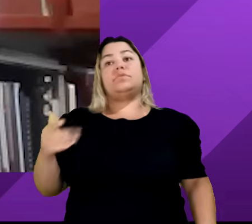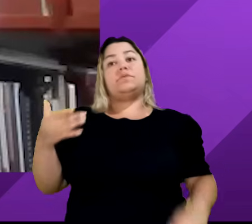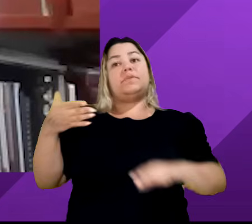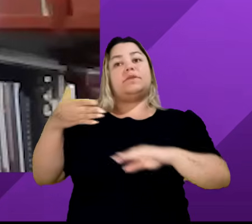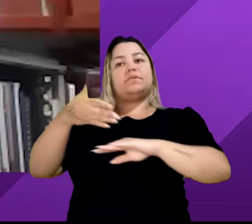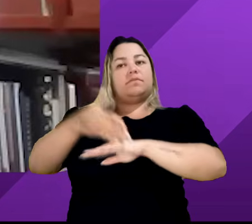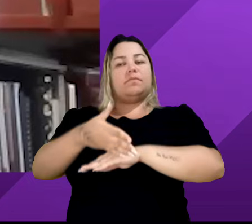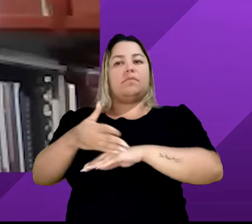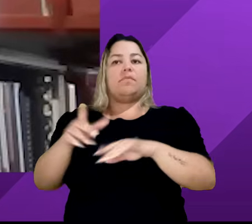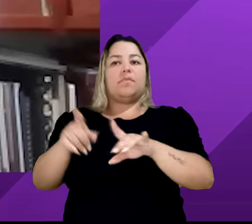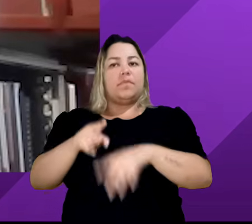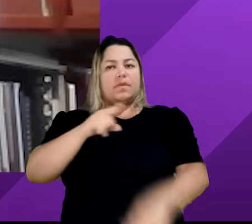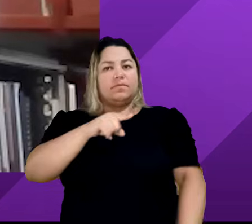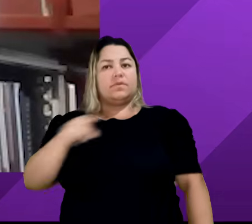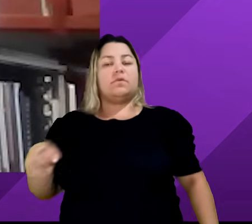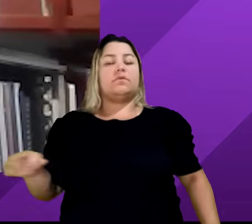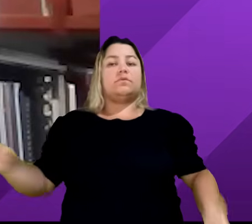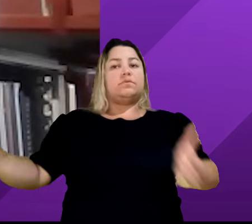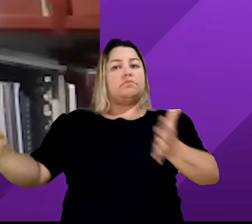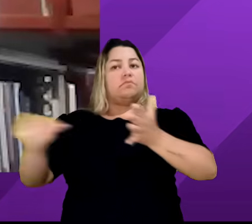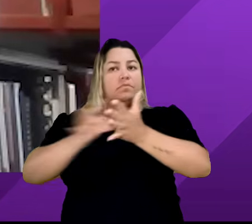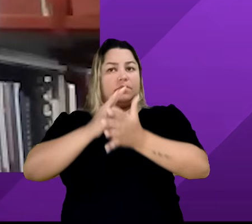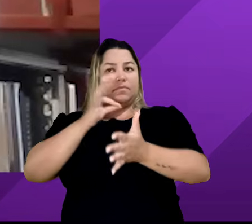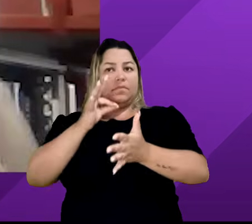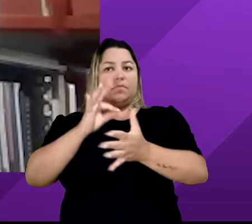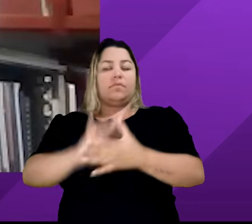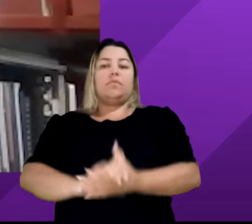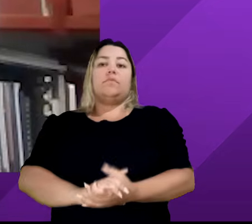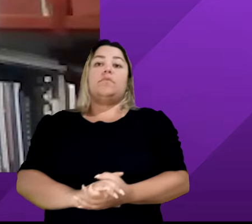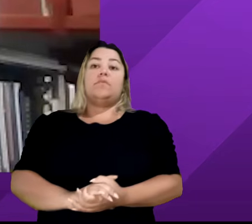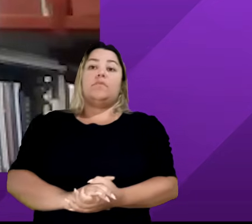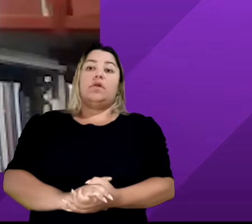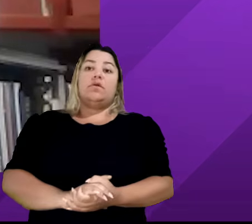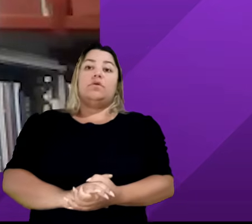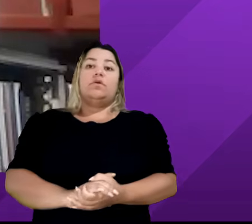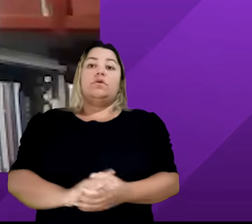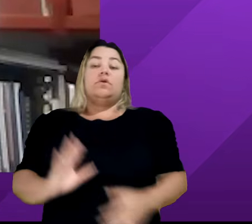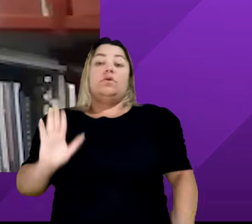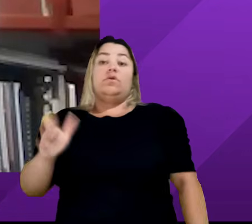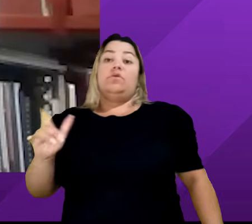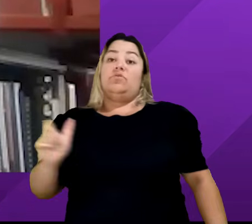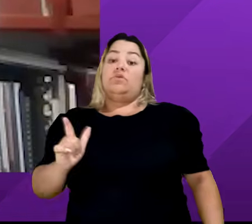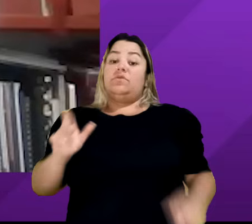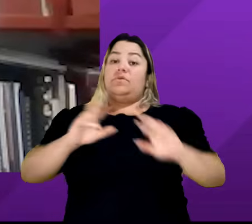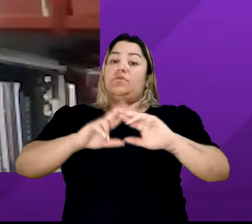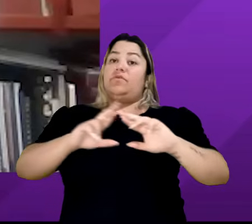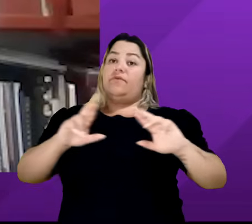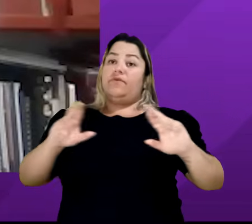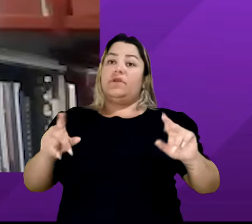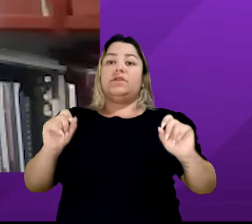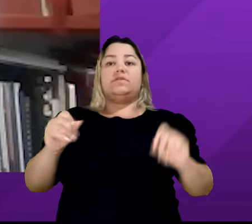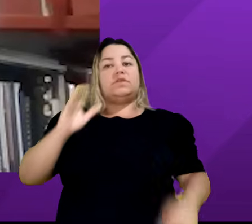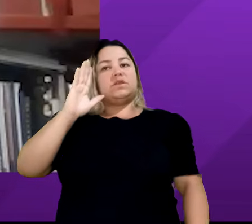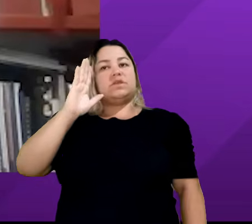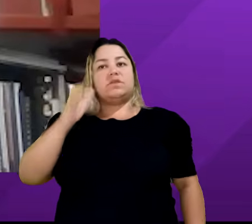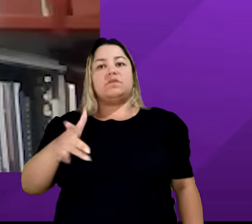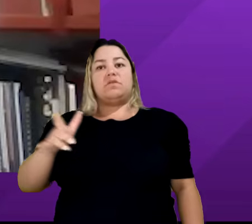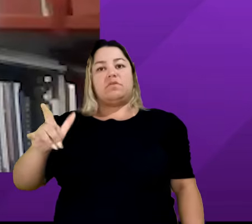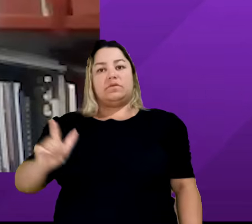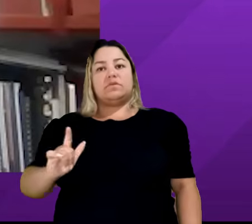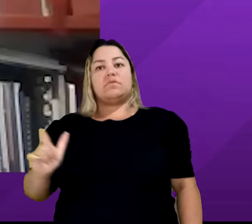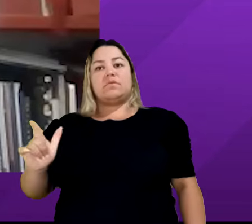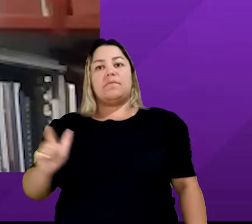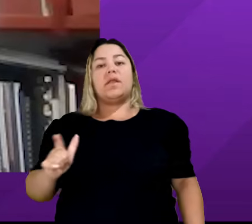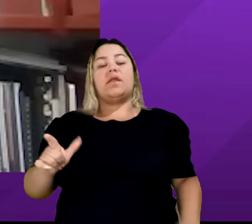se inscrever, já tem aí uma diferença que já é a consequência